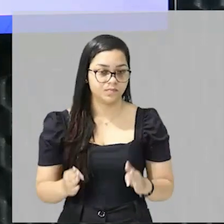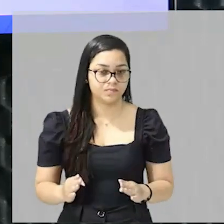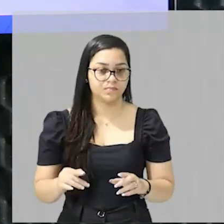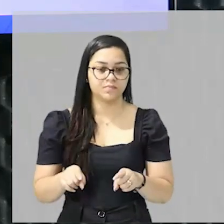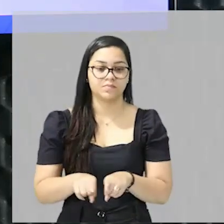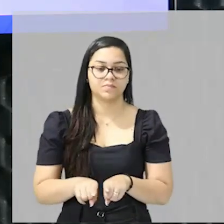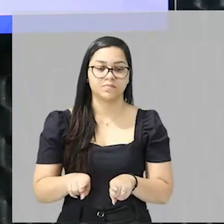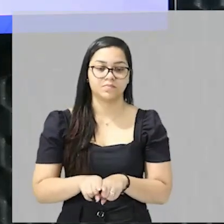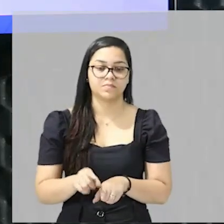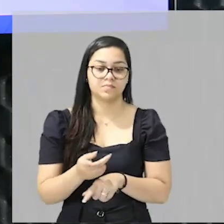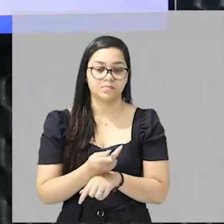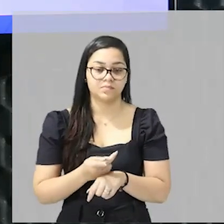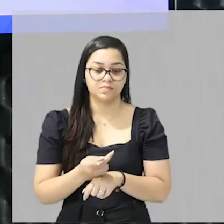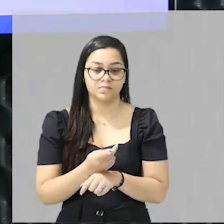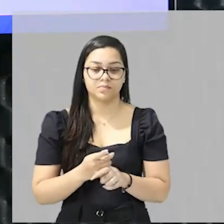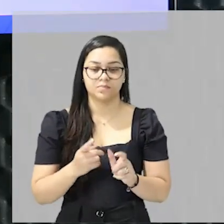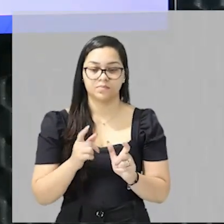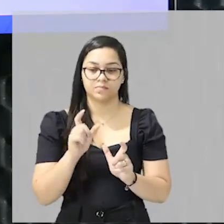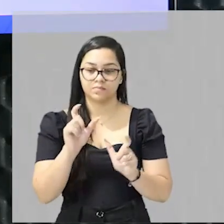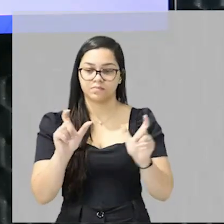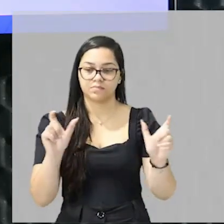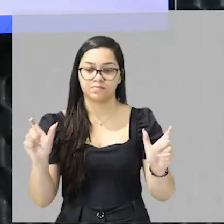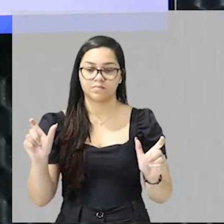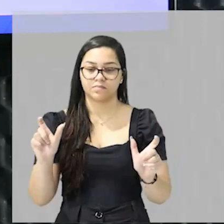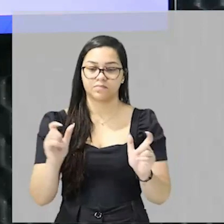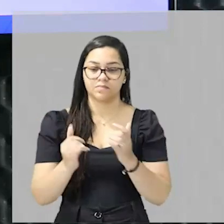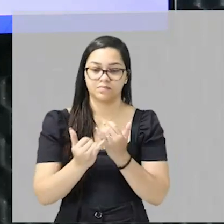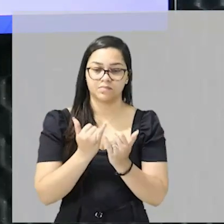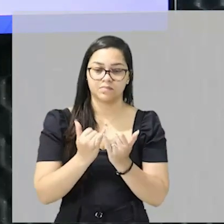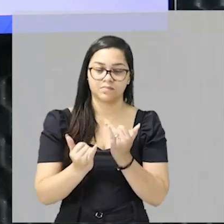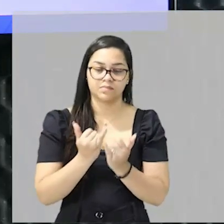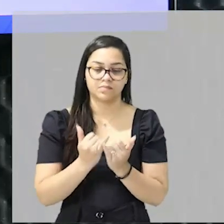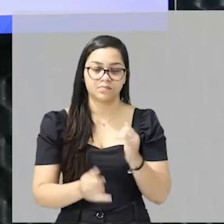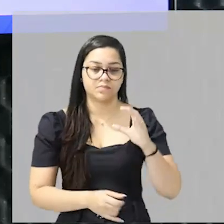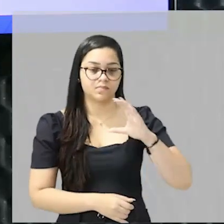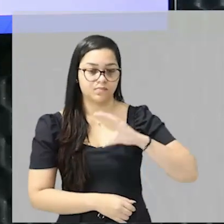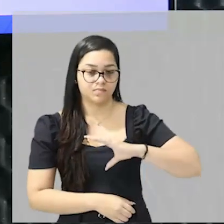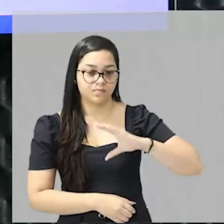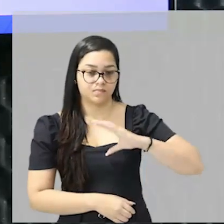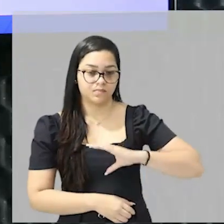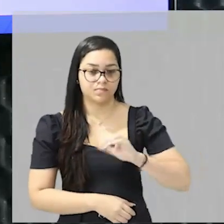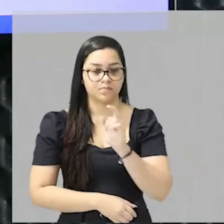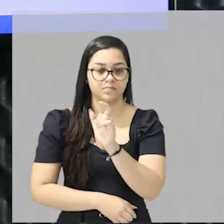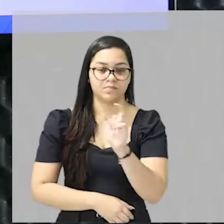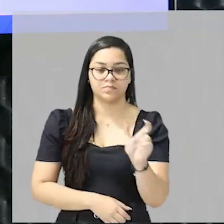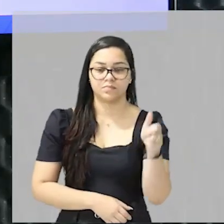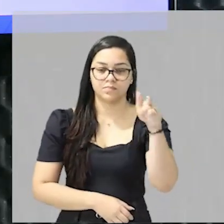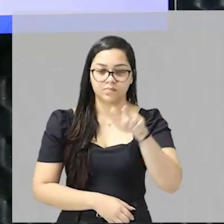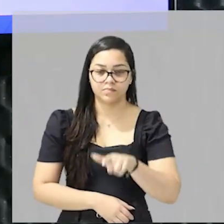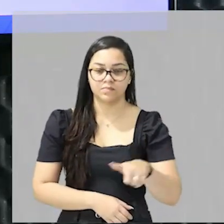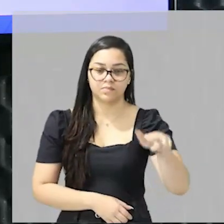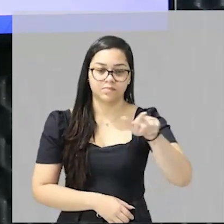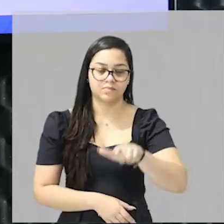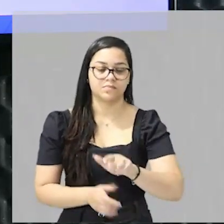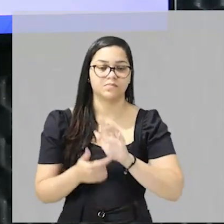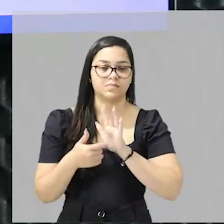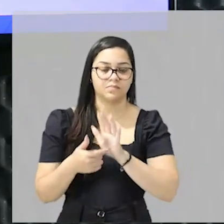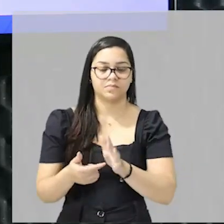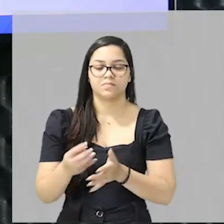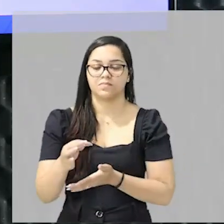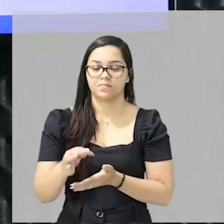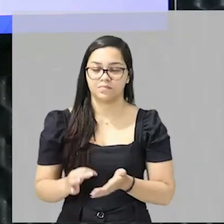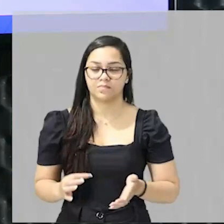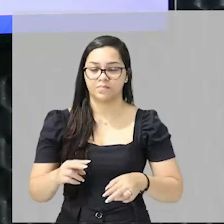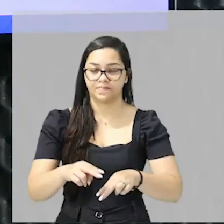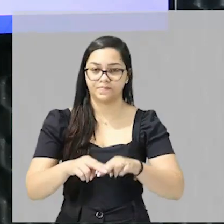Então, procura palavras que parecem com português, procura palavras que são repetidas, que aparecem várias vezes no texto.